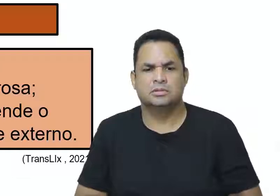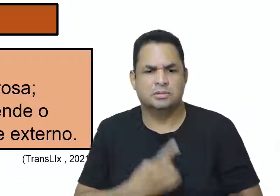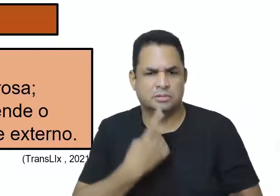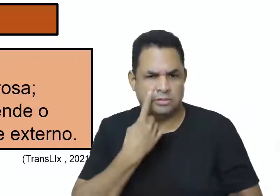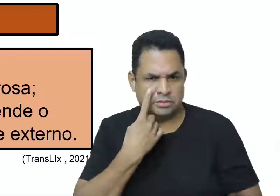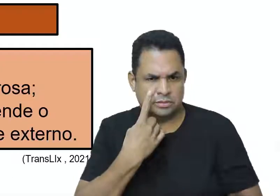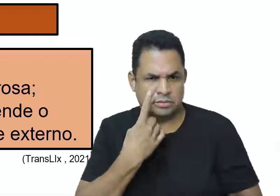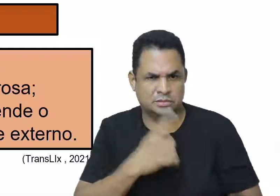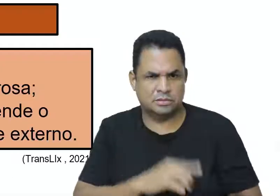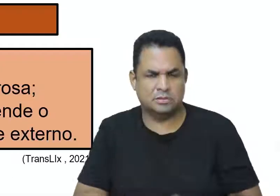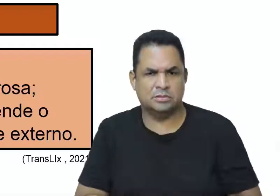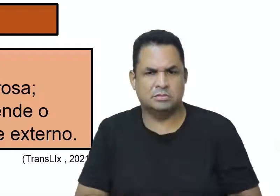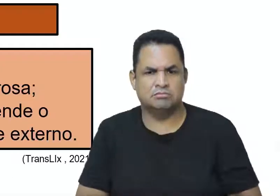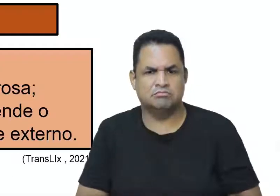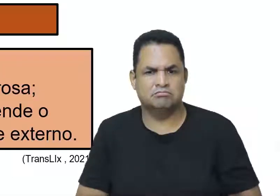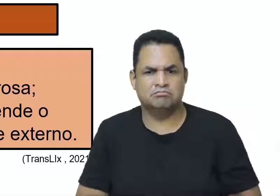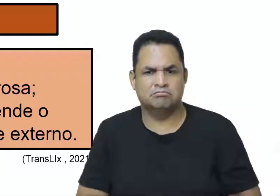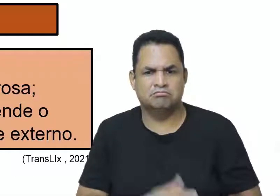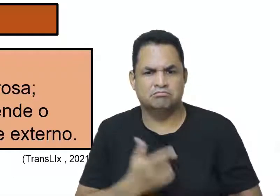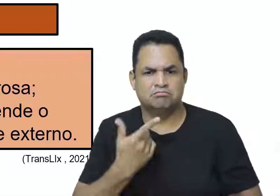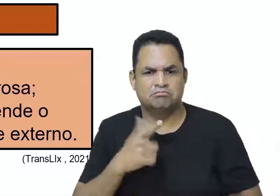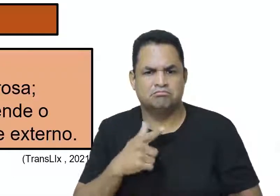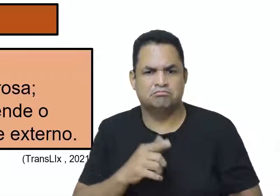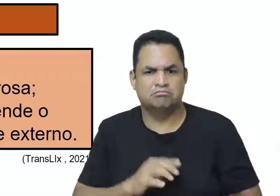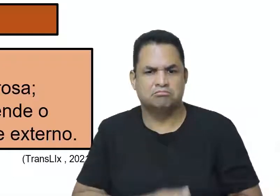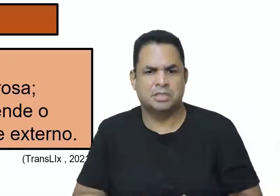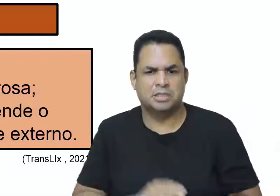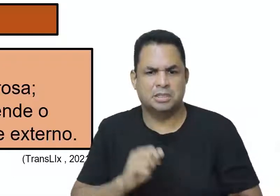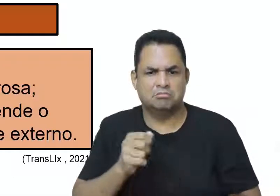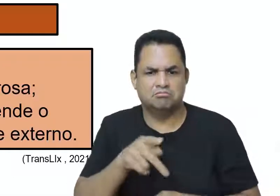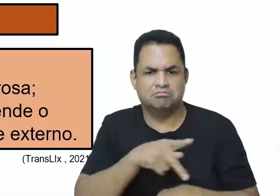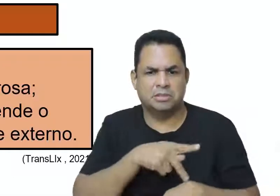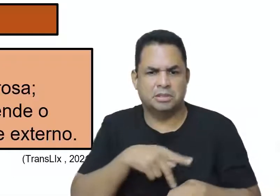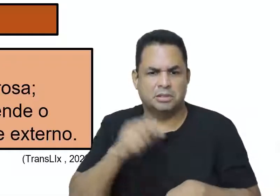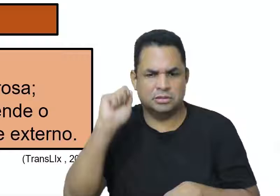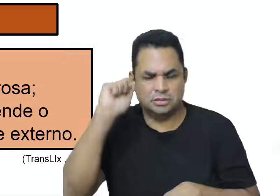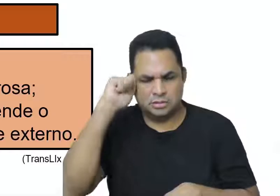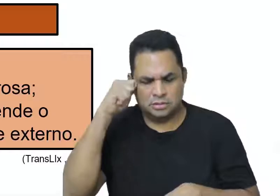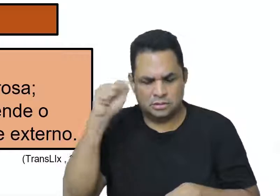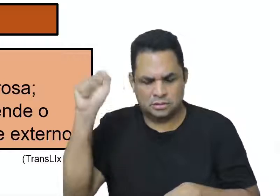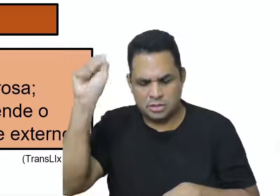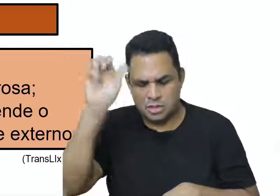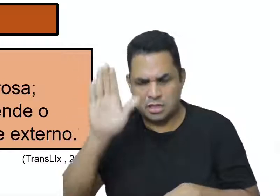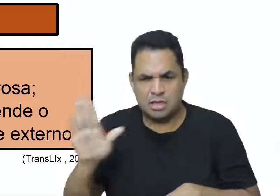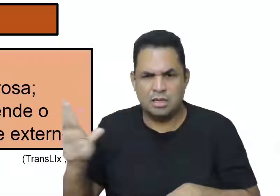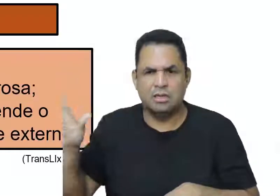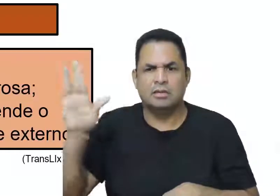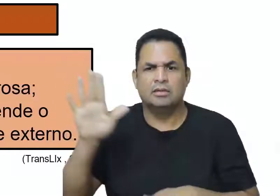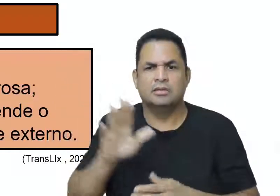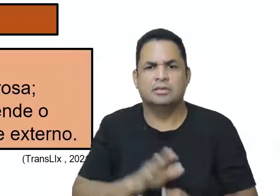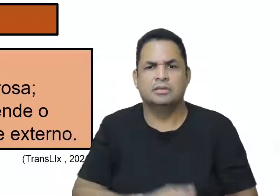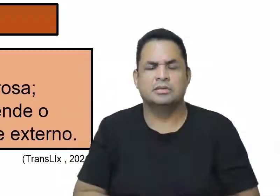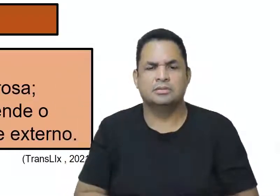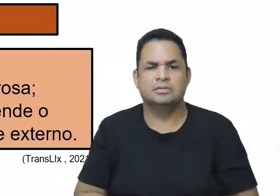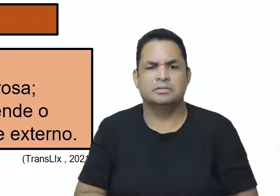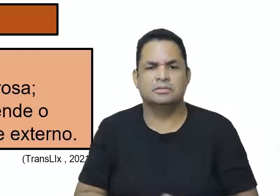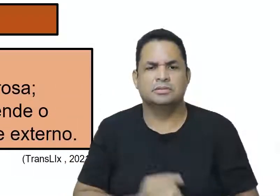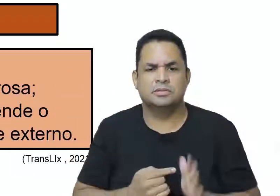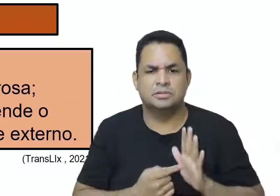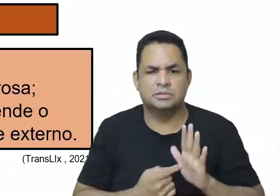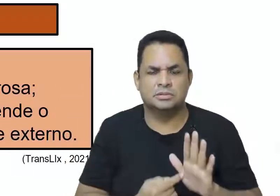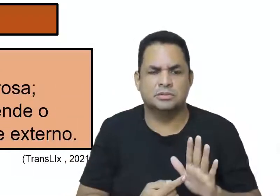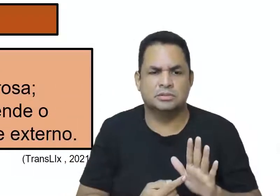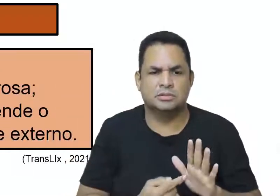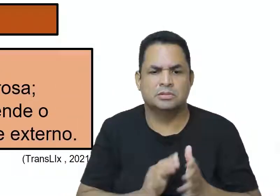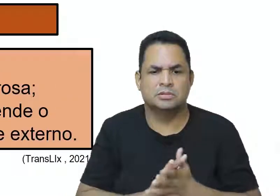observa que não aparece nenhum país da África. Isso demonstra que a África, eu estou me